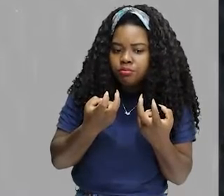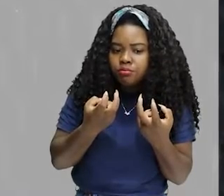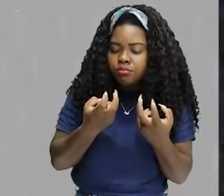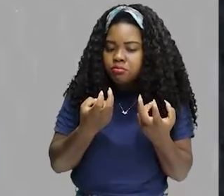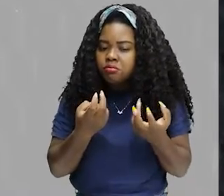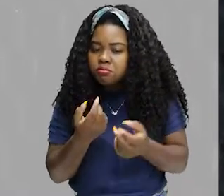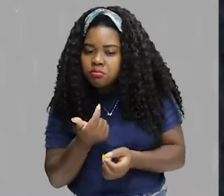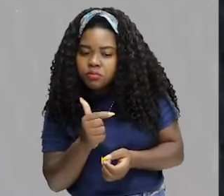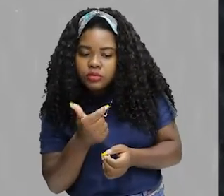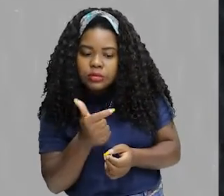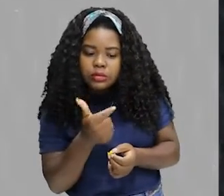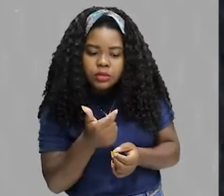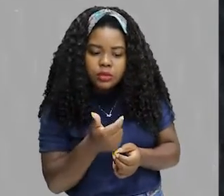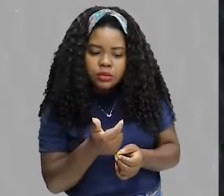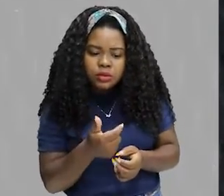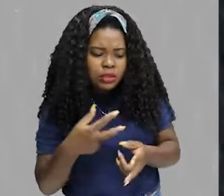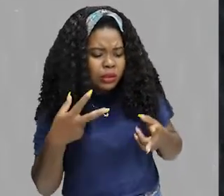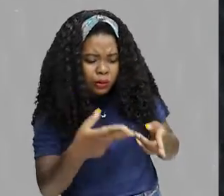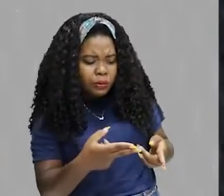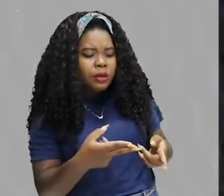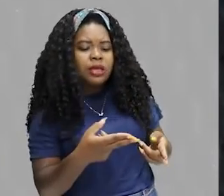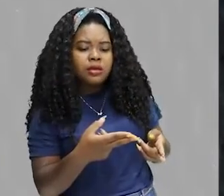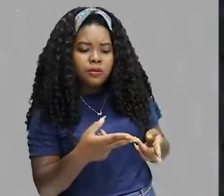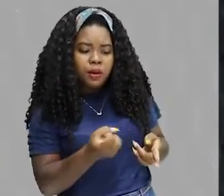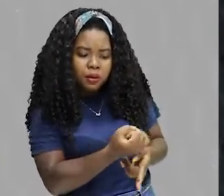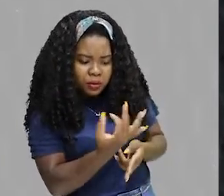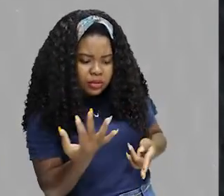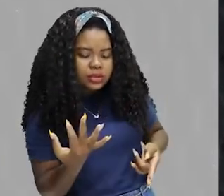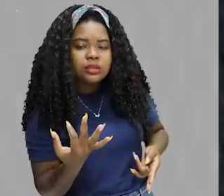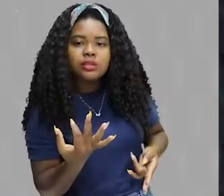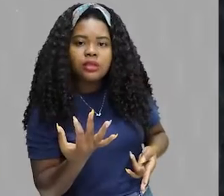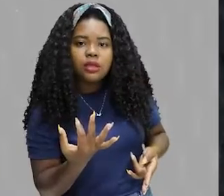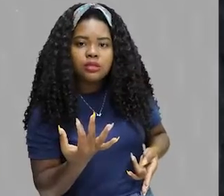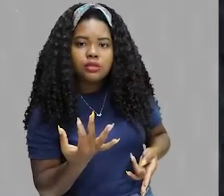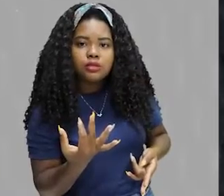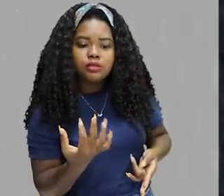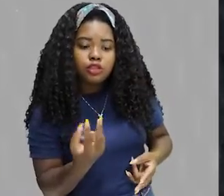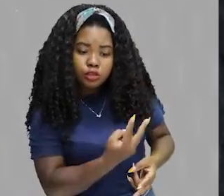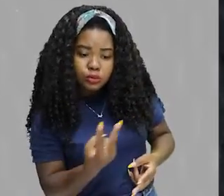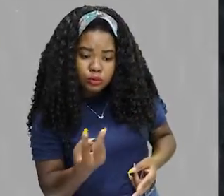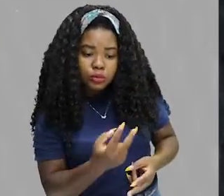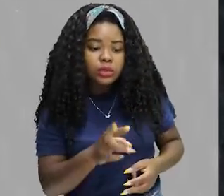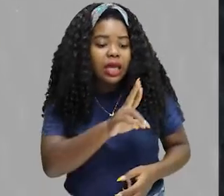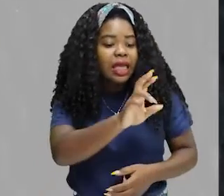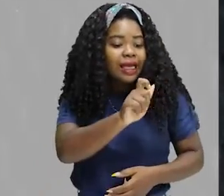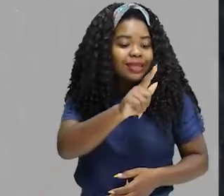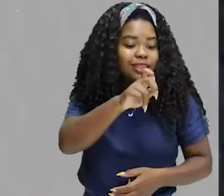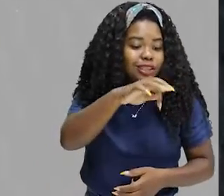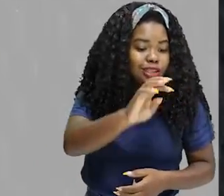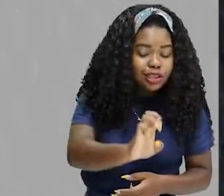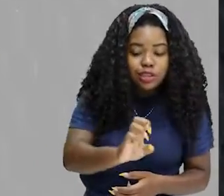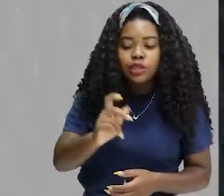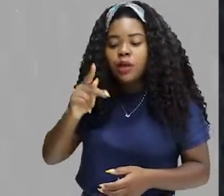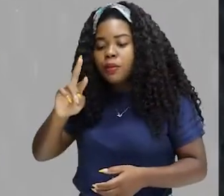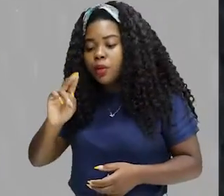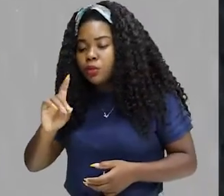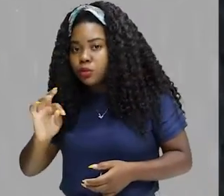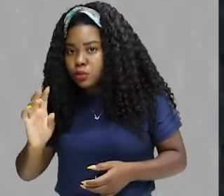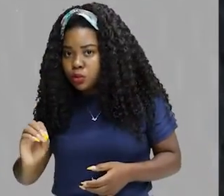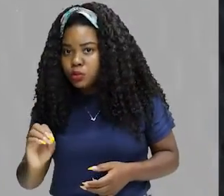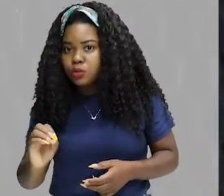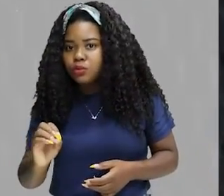nós não temos a mesma quantidade de átomos no reagente produto, vamos executar o balanceamento